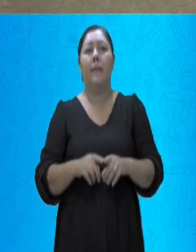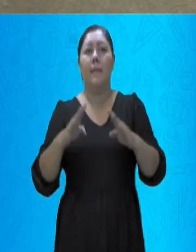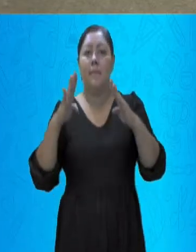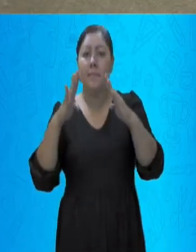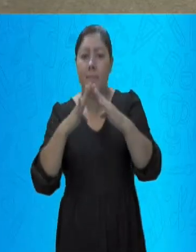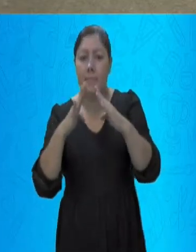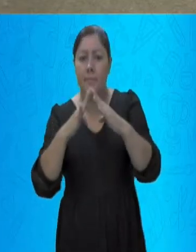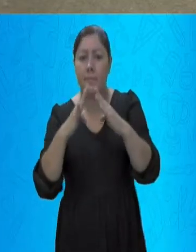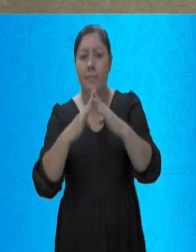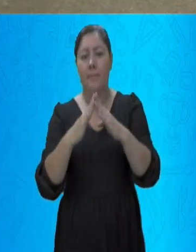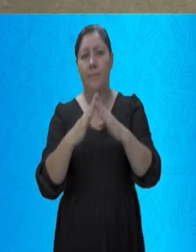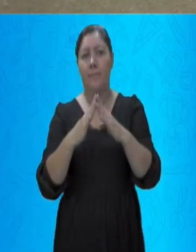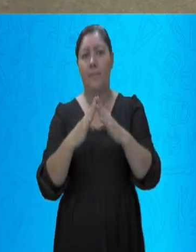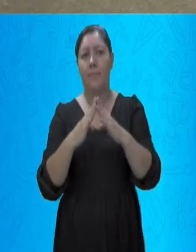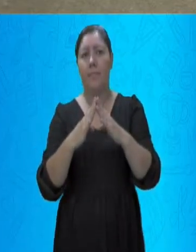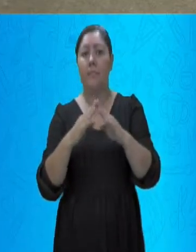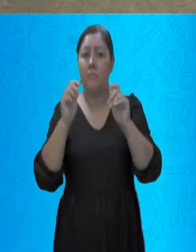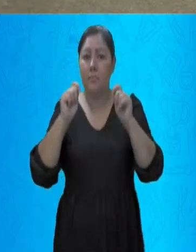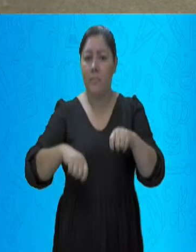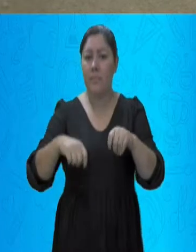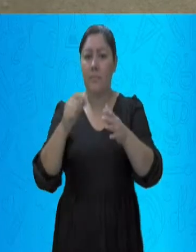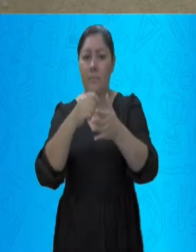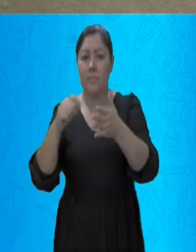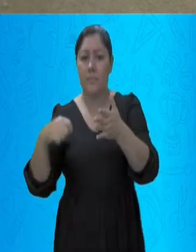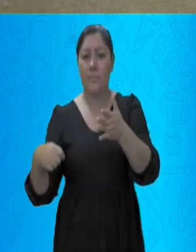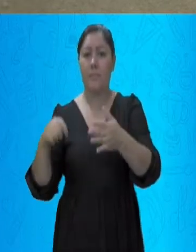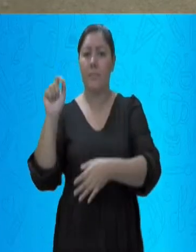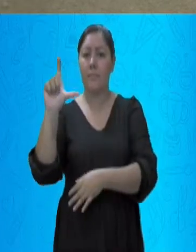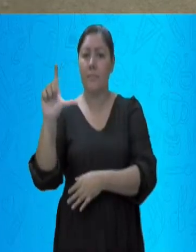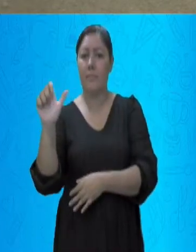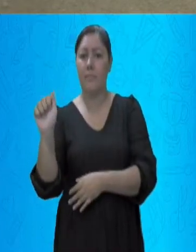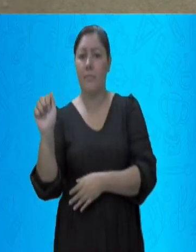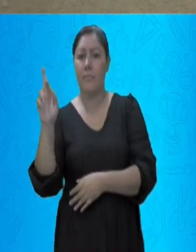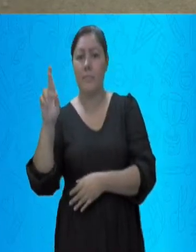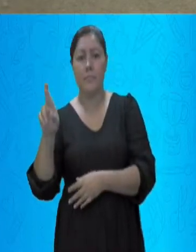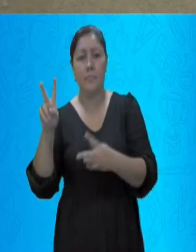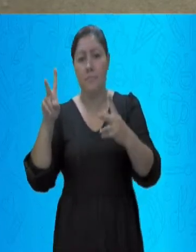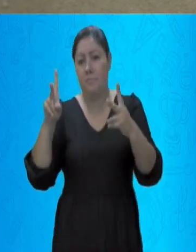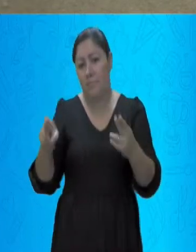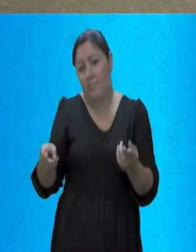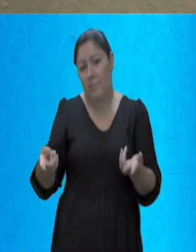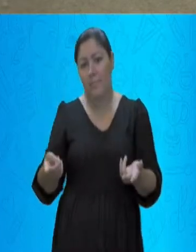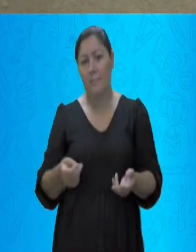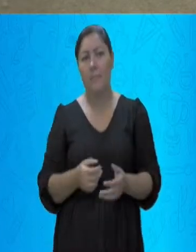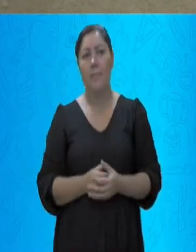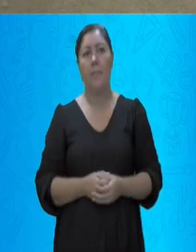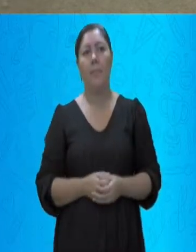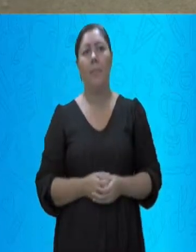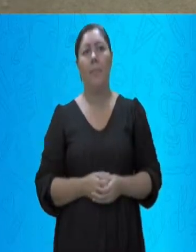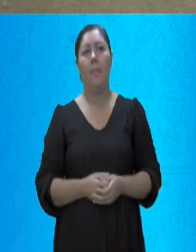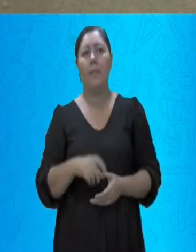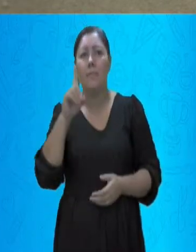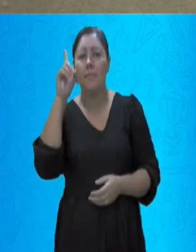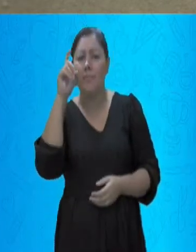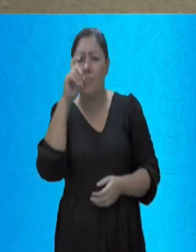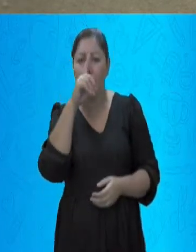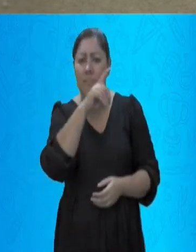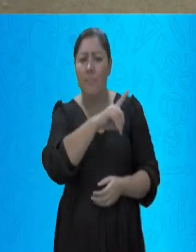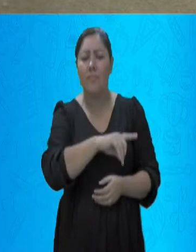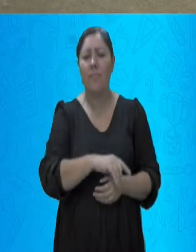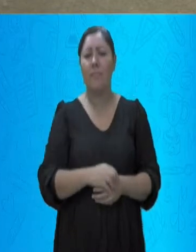tenho uma casa. É o mesmo sentido. São palavras sinônimas.